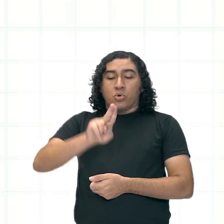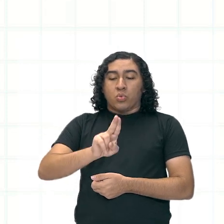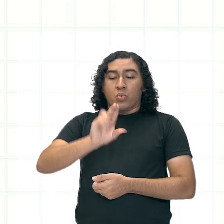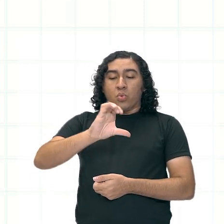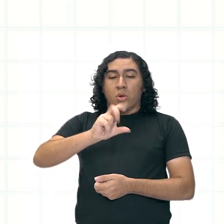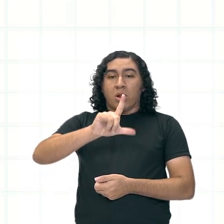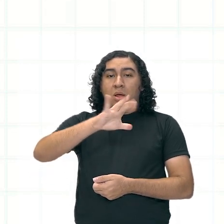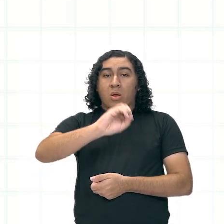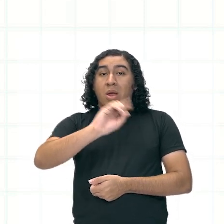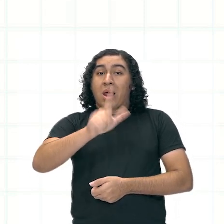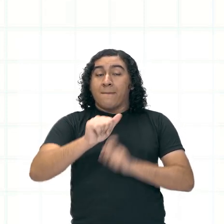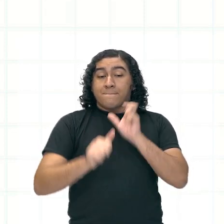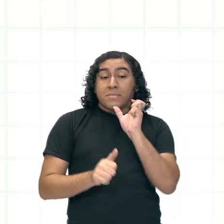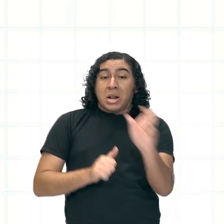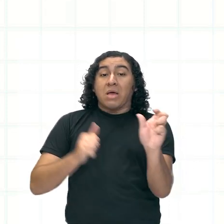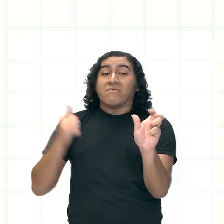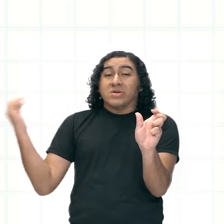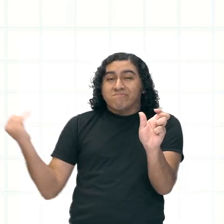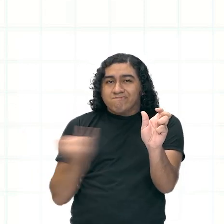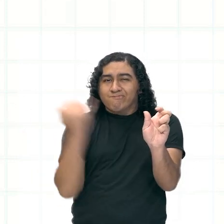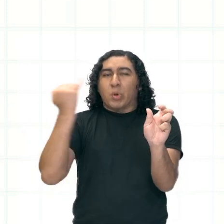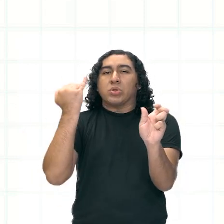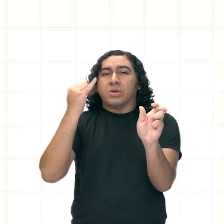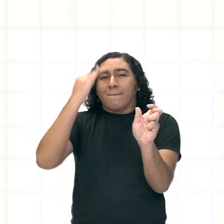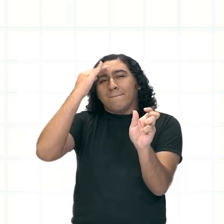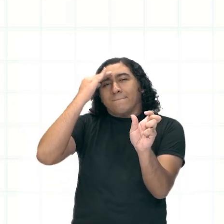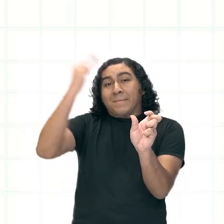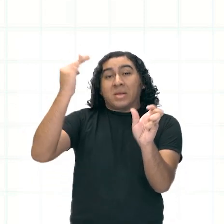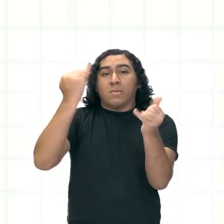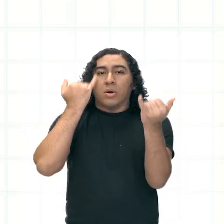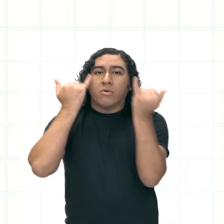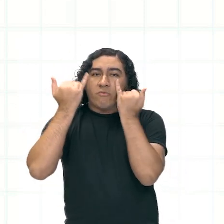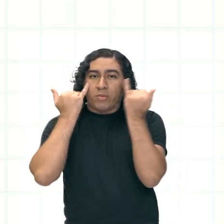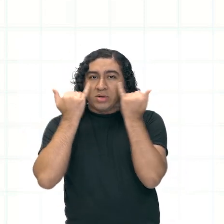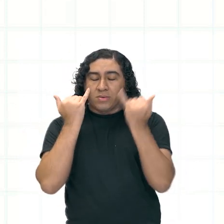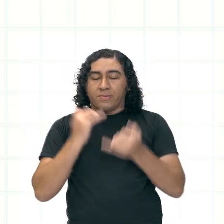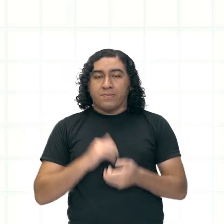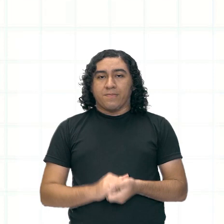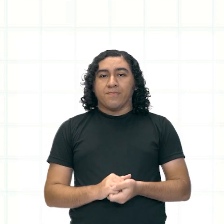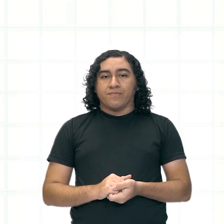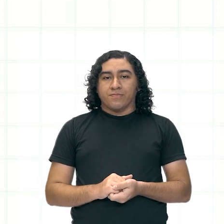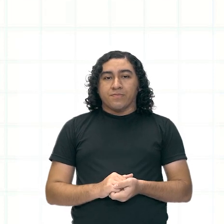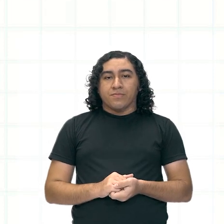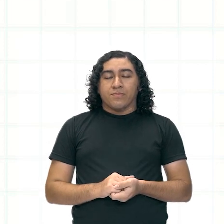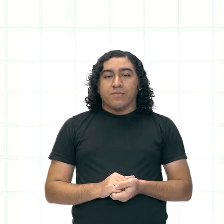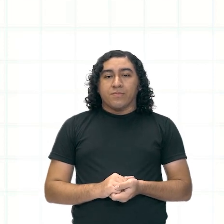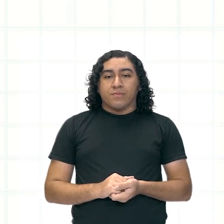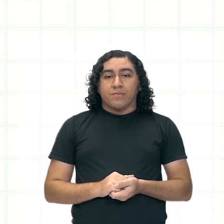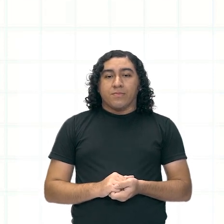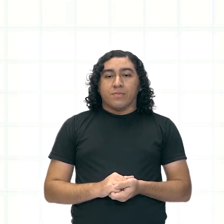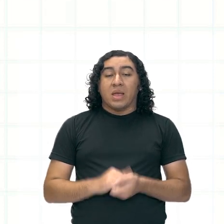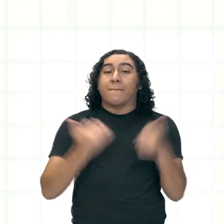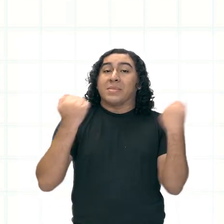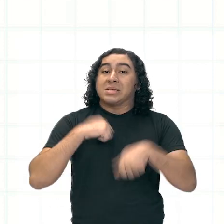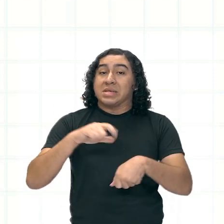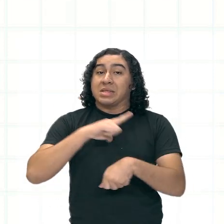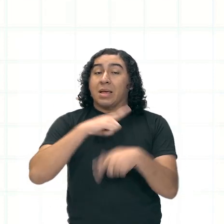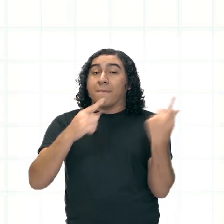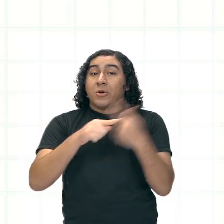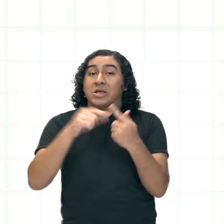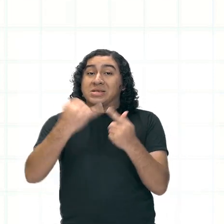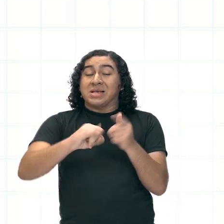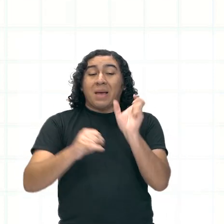núcleo? É a palavra mais importante do sujeito, é aquela palavra que não pode faltar, porque se